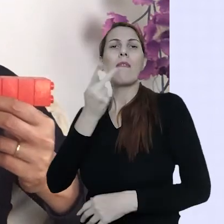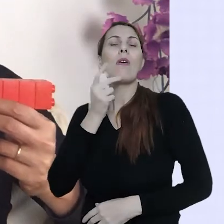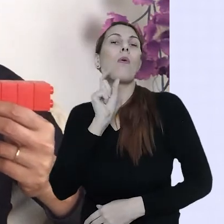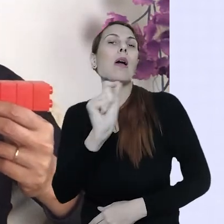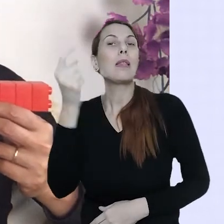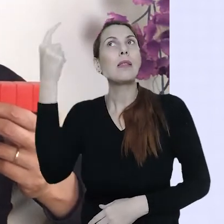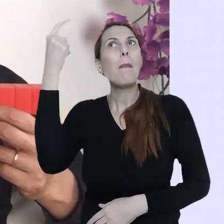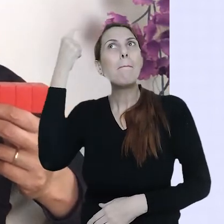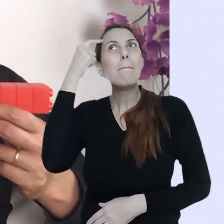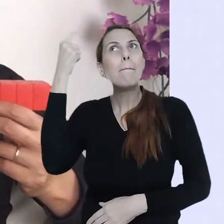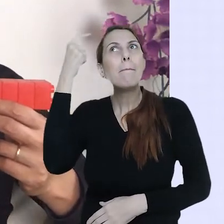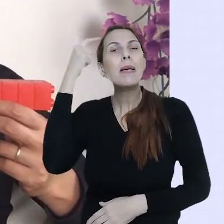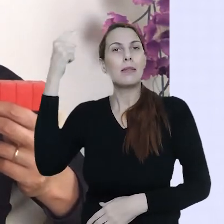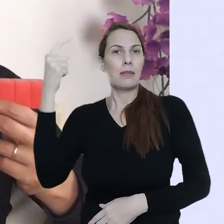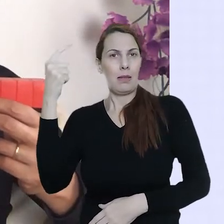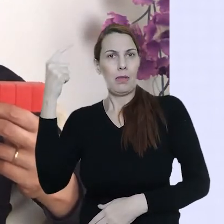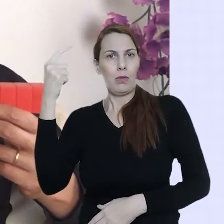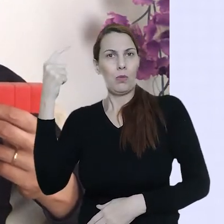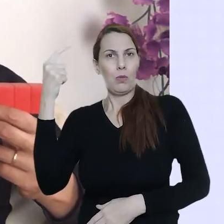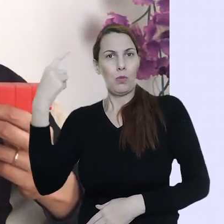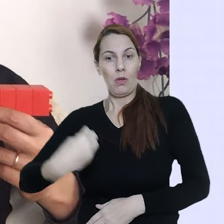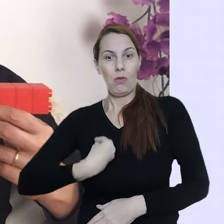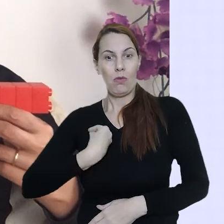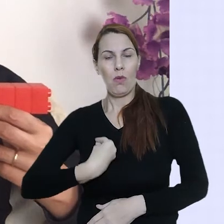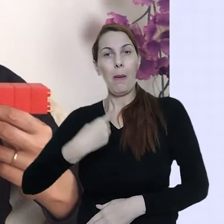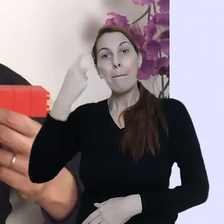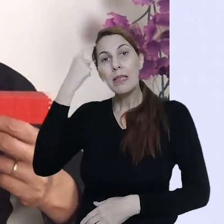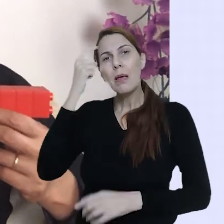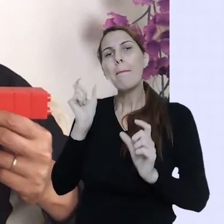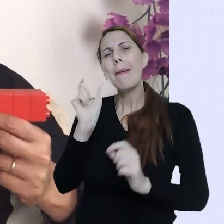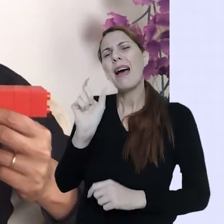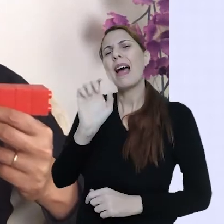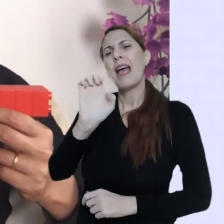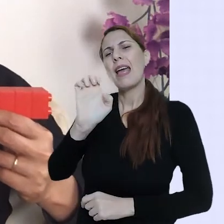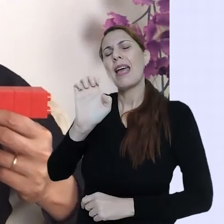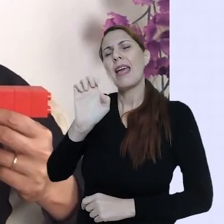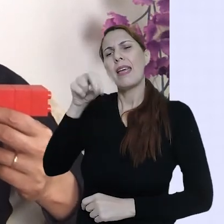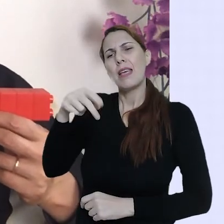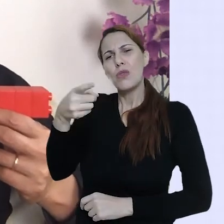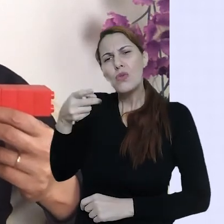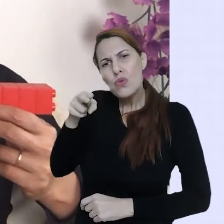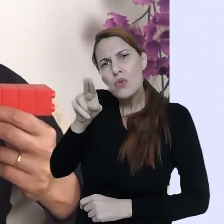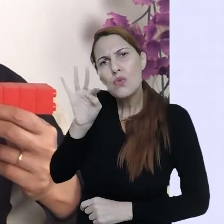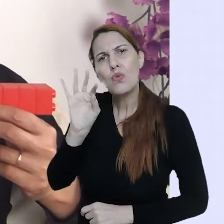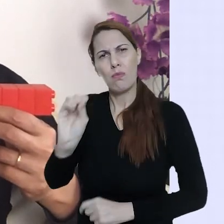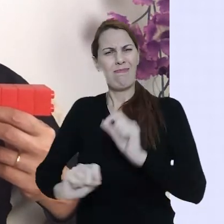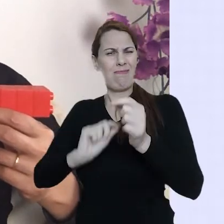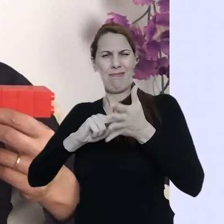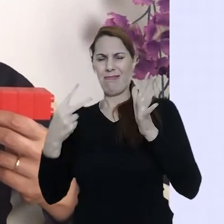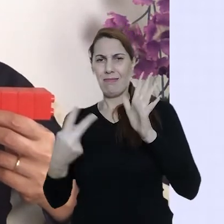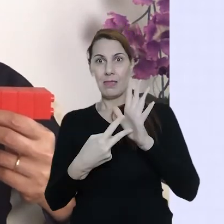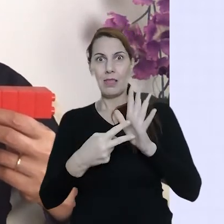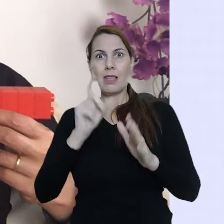que visa, né? Eu até falo vive porque é uma filosofia, bem dizendo, de vida, de que